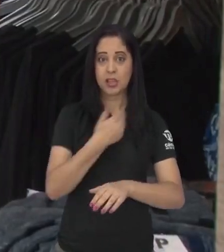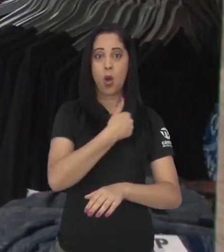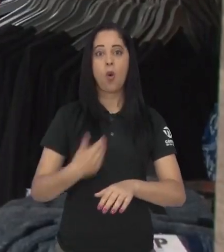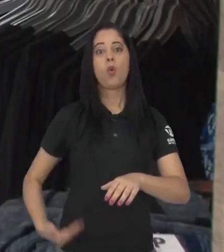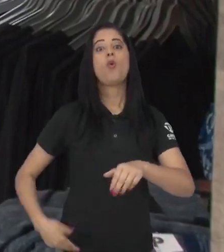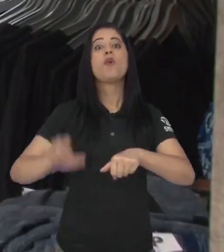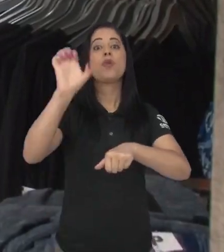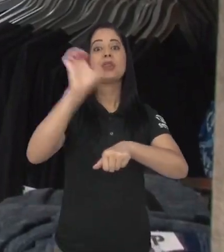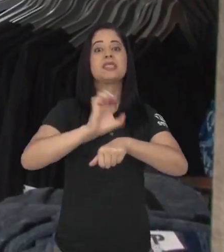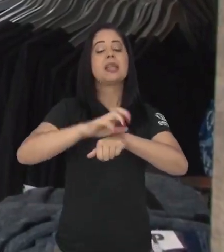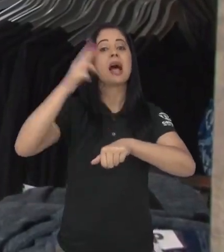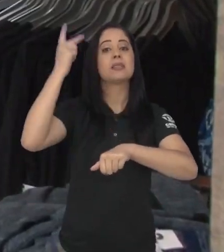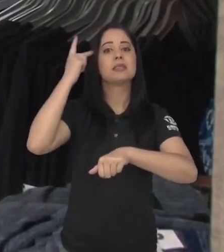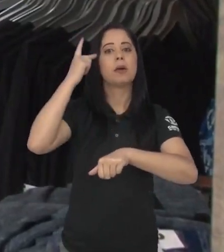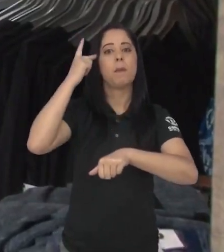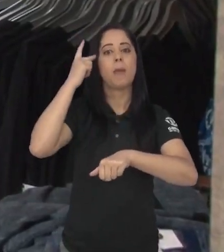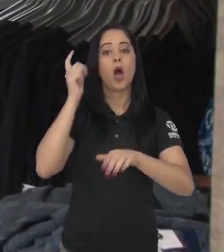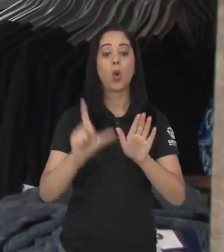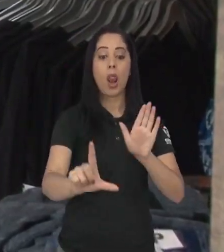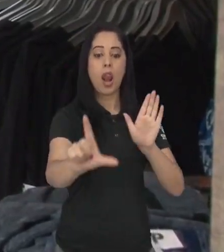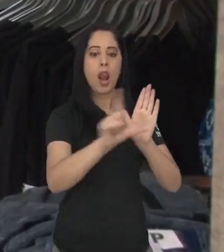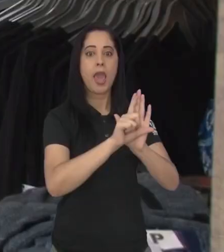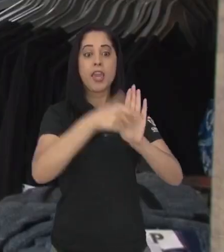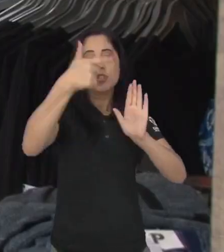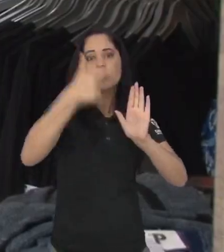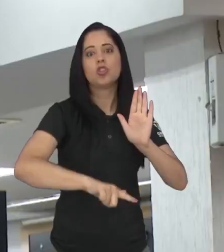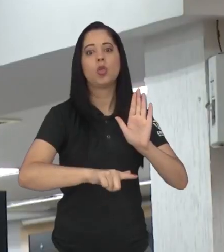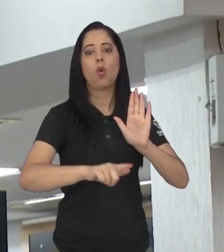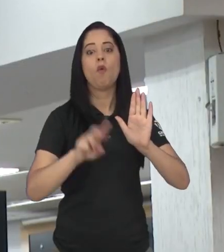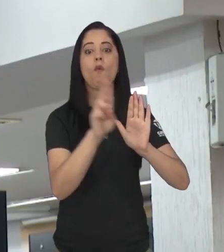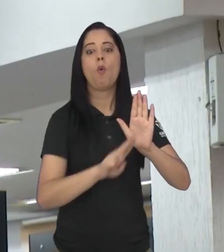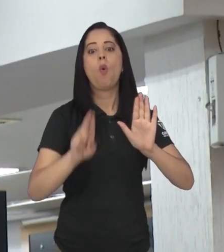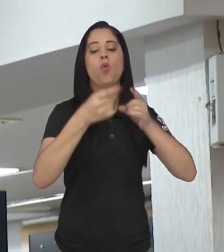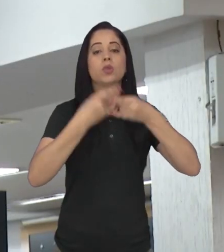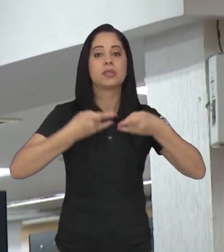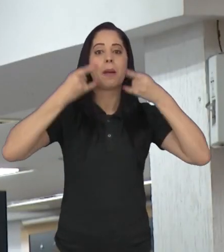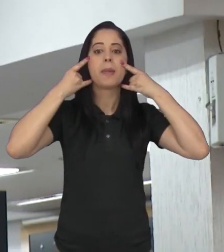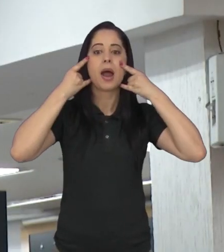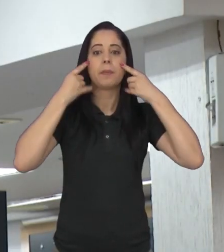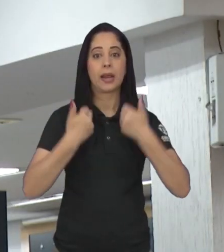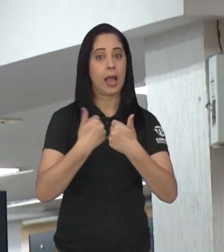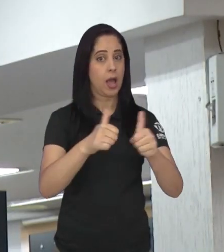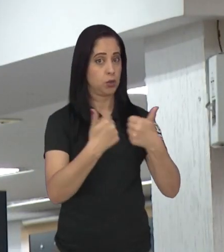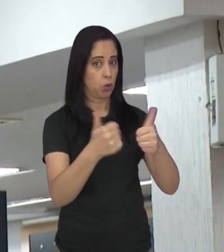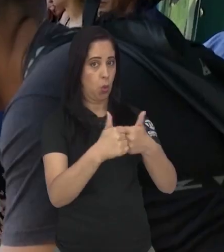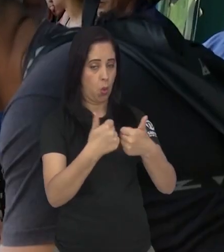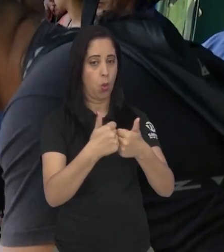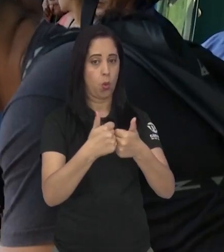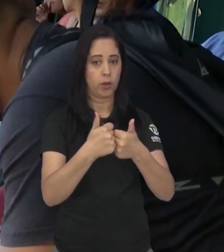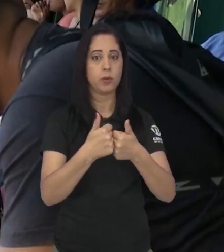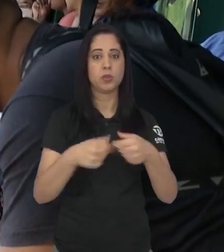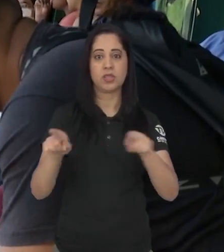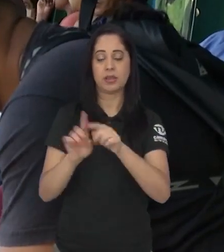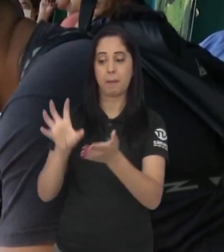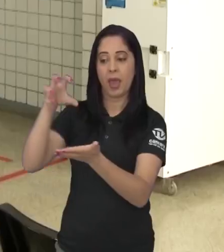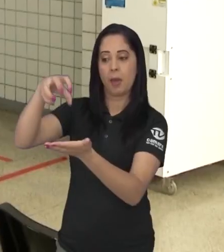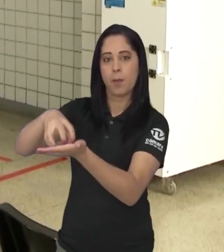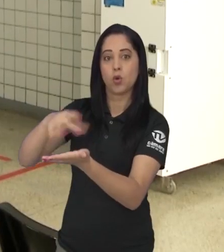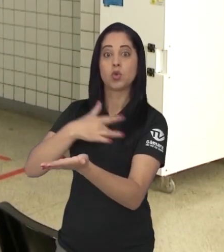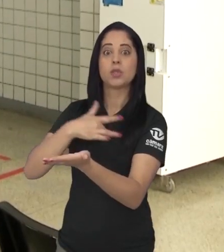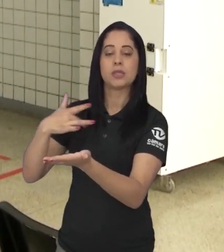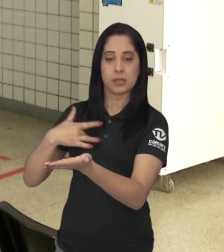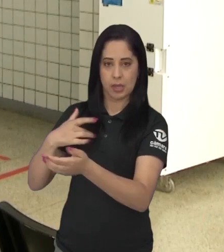de novembro, o governo do estado de São Paulo retomou a obrigatoriedade do uso de máscara no transporte público